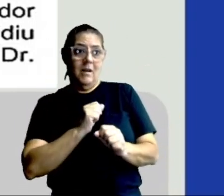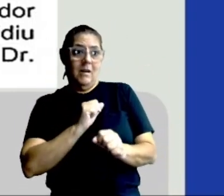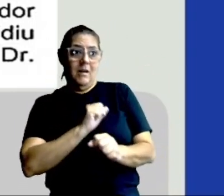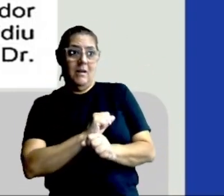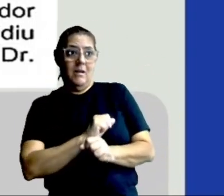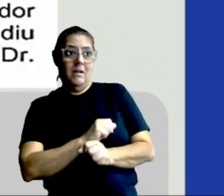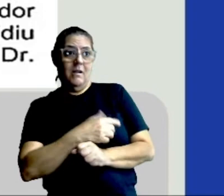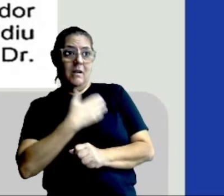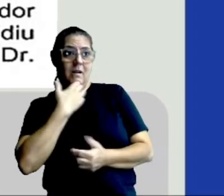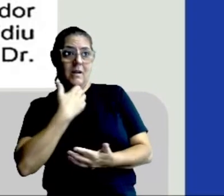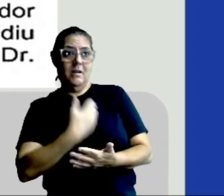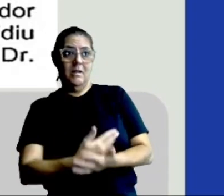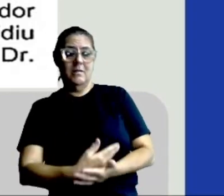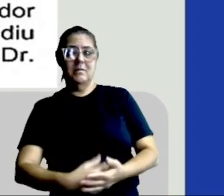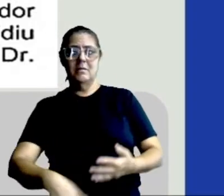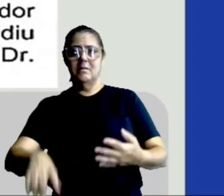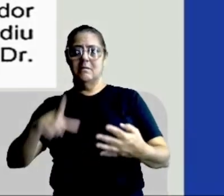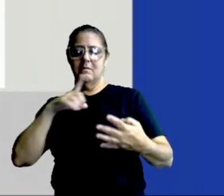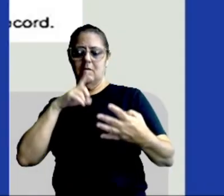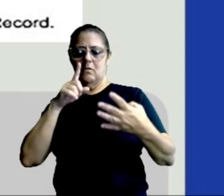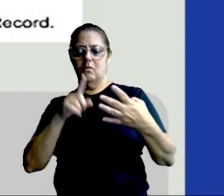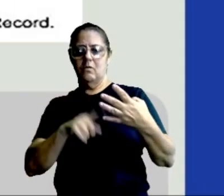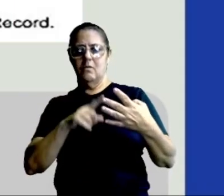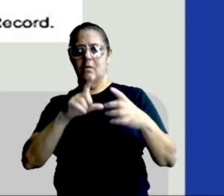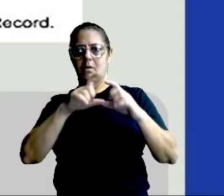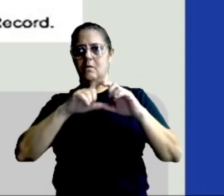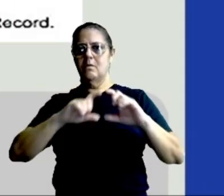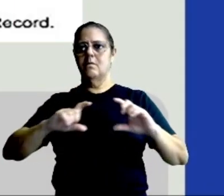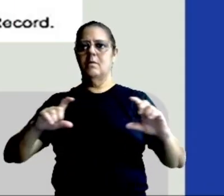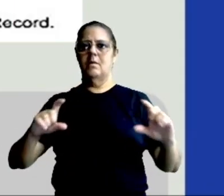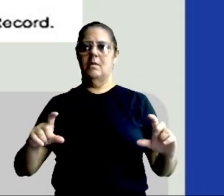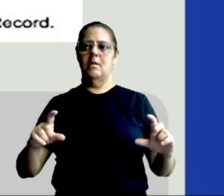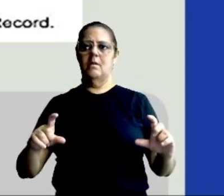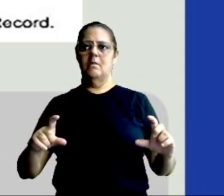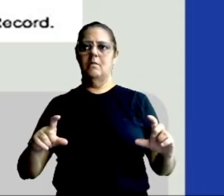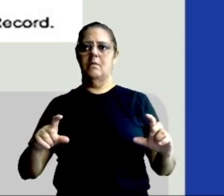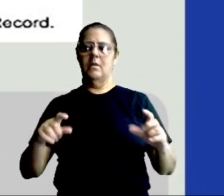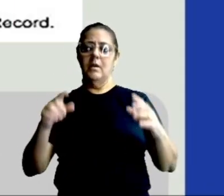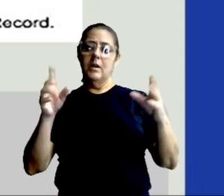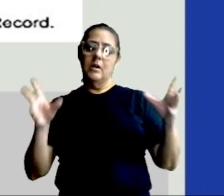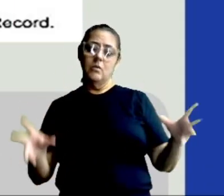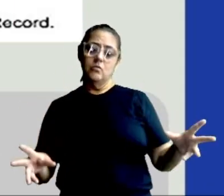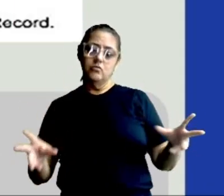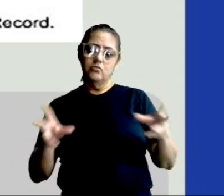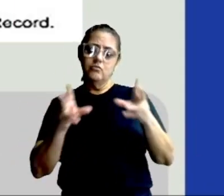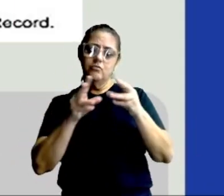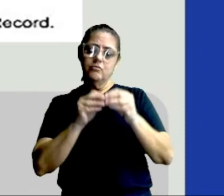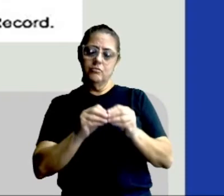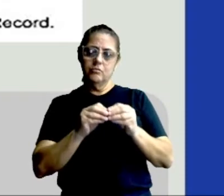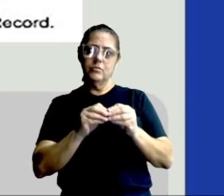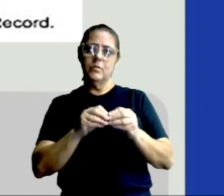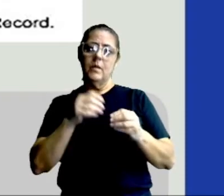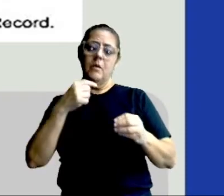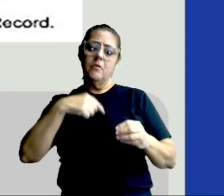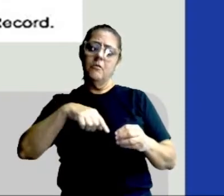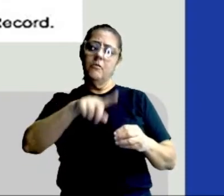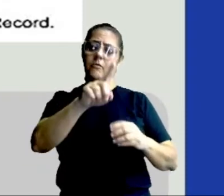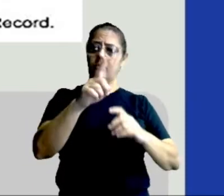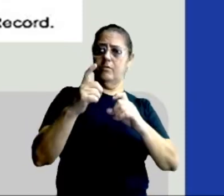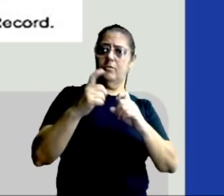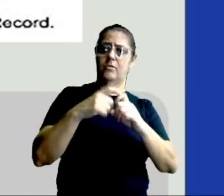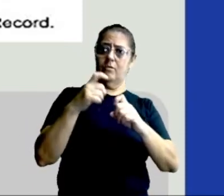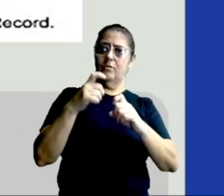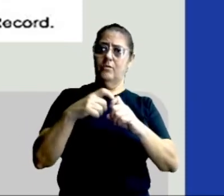e agora vem quarto parágrafo e é o desfecho então quando ela foi ao médico